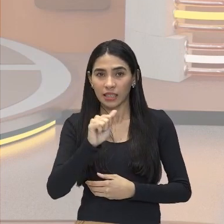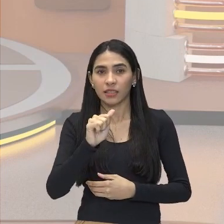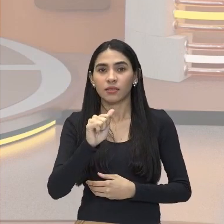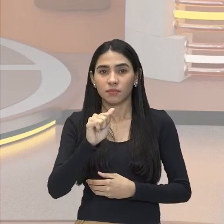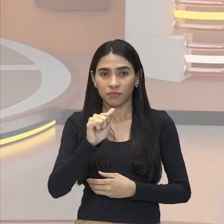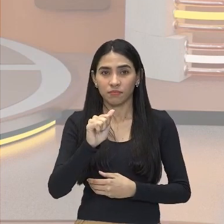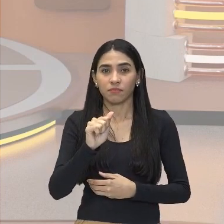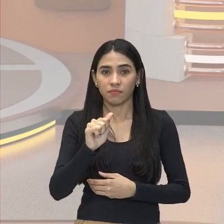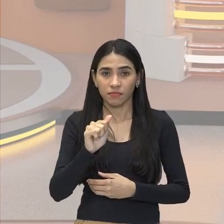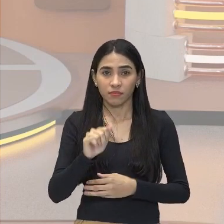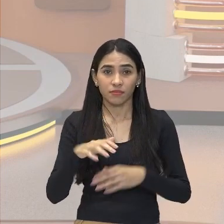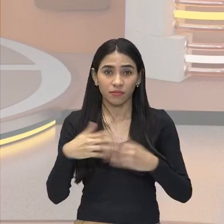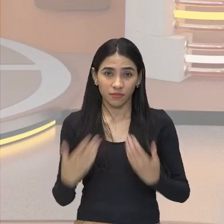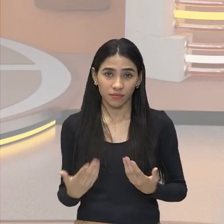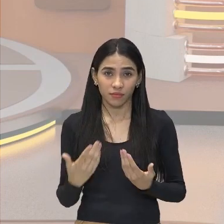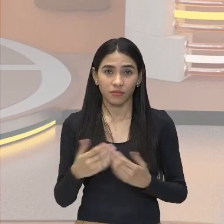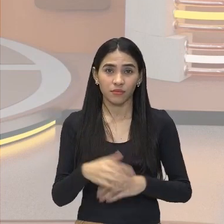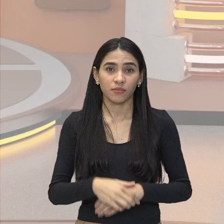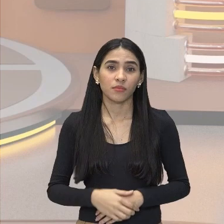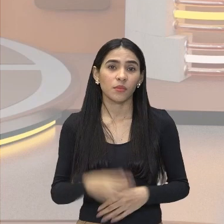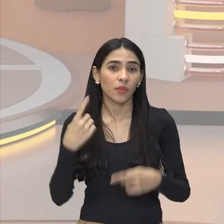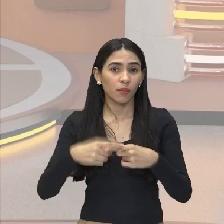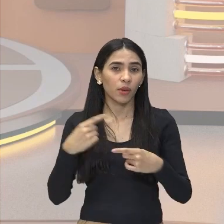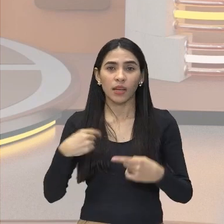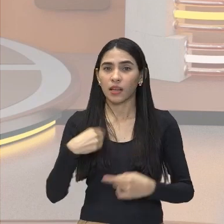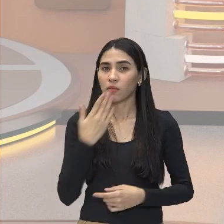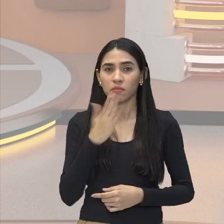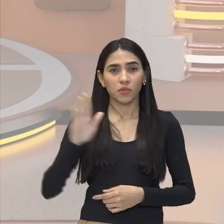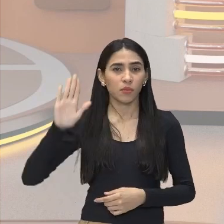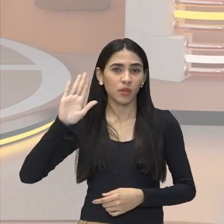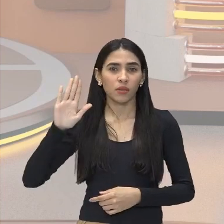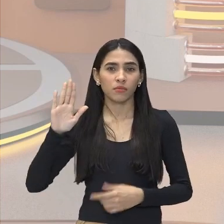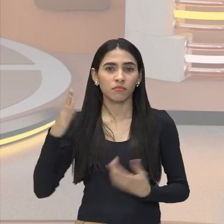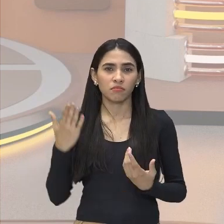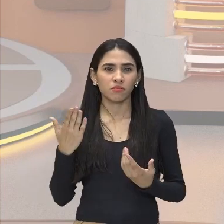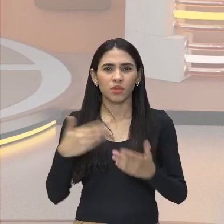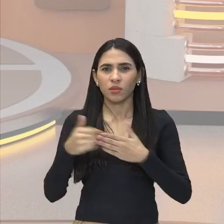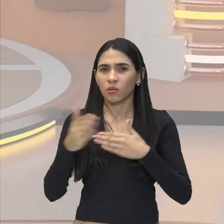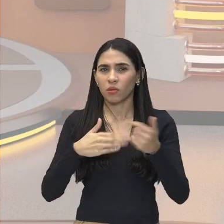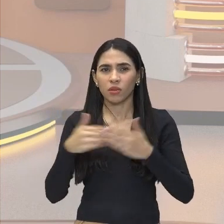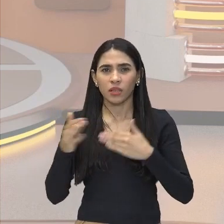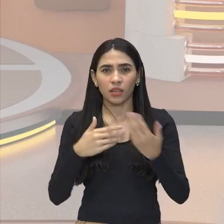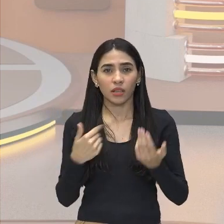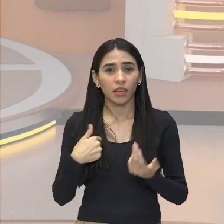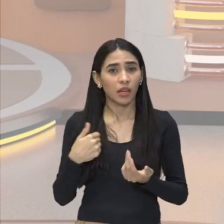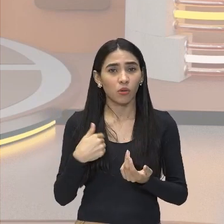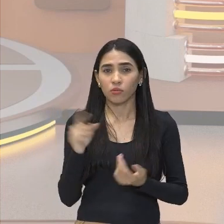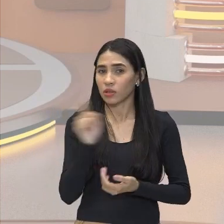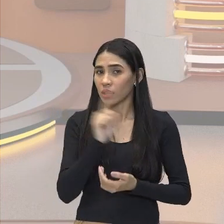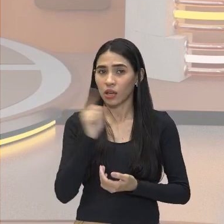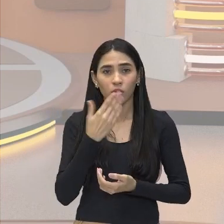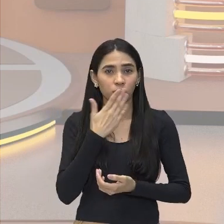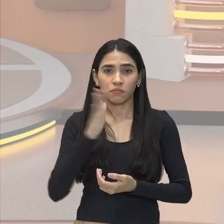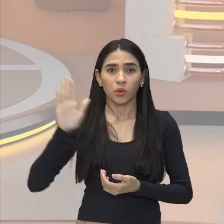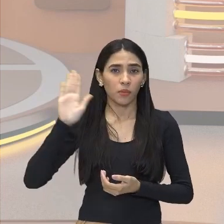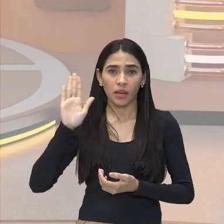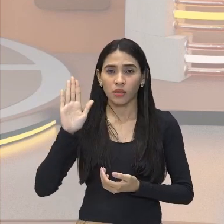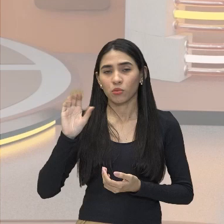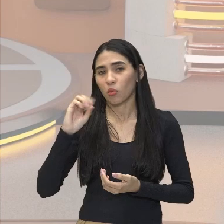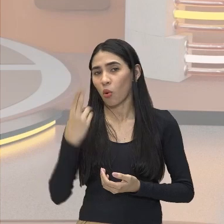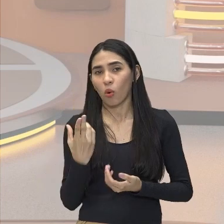aqui? Tá? Então, por que eu vou me comprometer? Com o que quer que seja, eu não me comprometo. Não